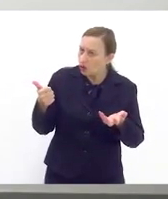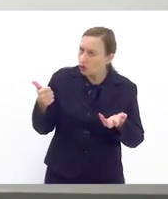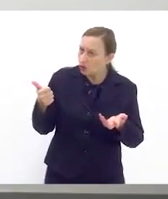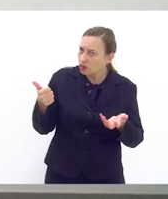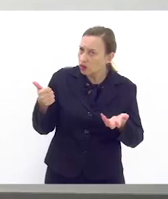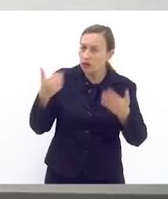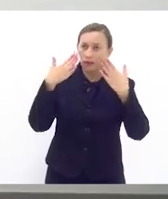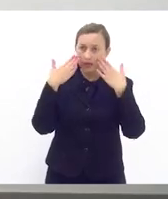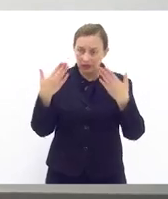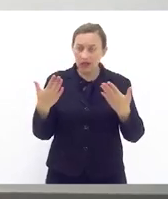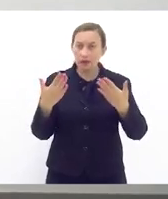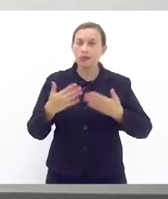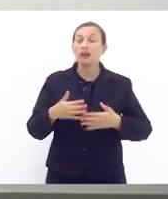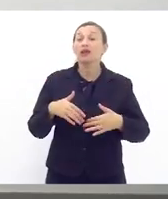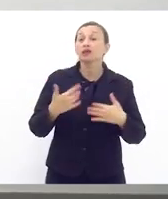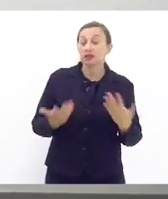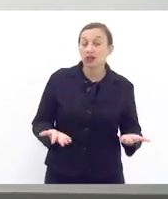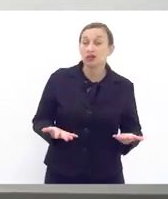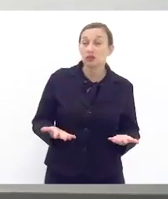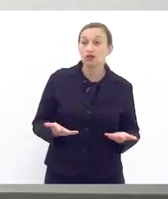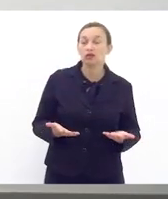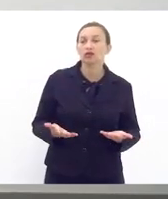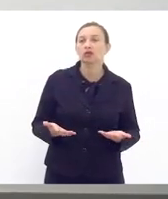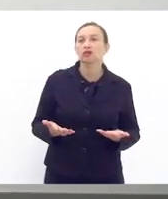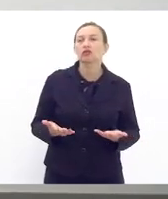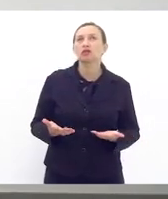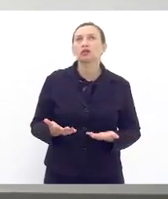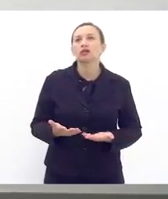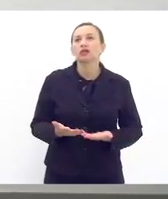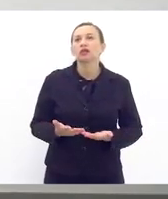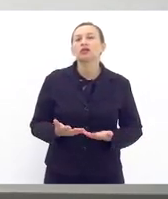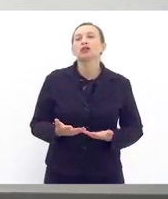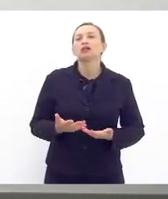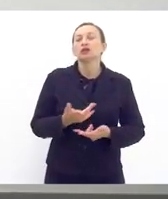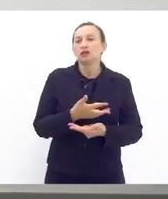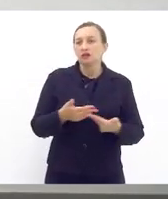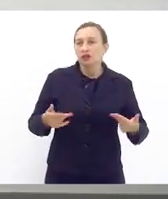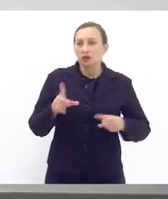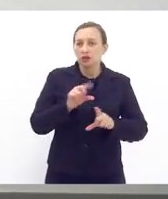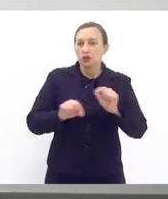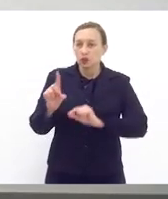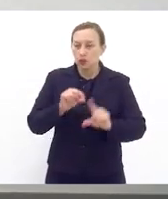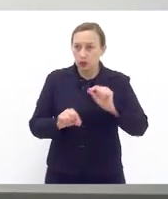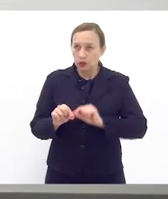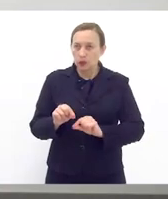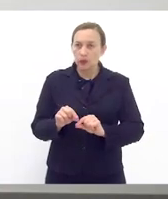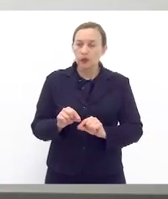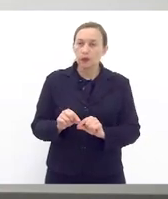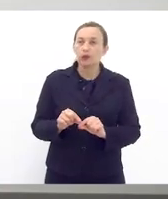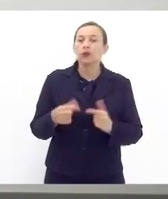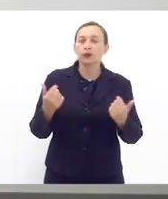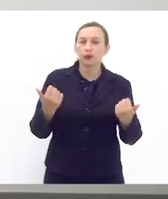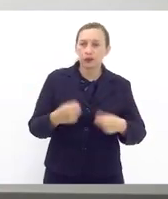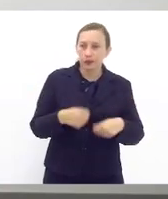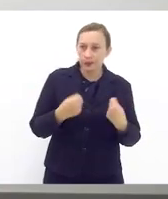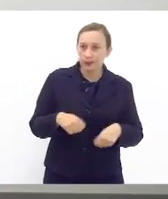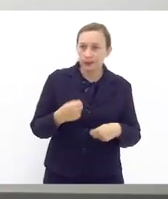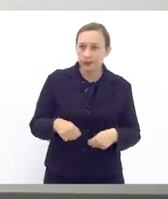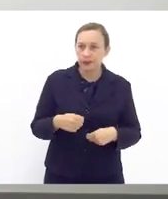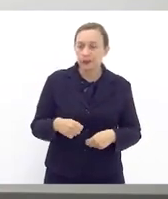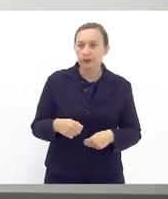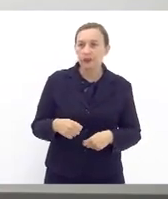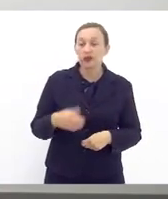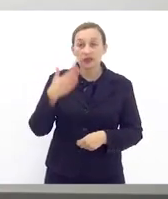queremos apresentar né então nós temos importantes decisões a serem tomadas e nesse sentido nós precisaremos